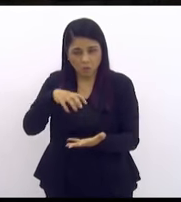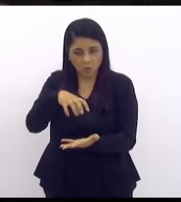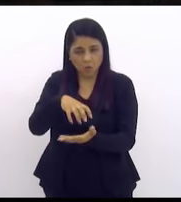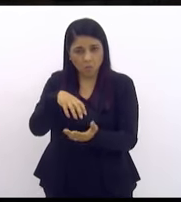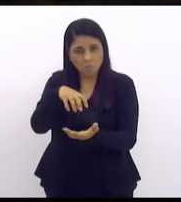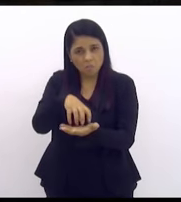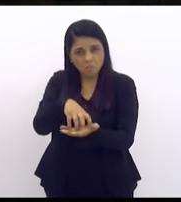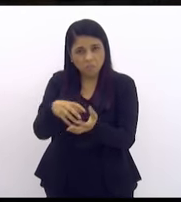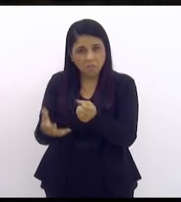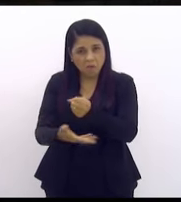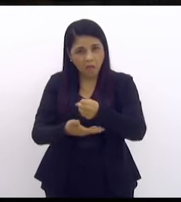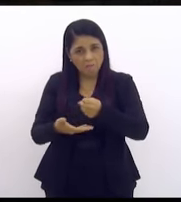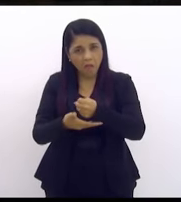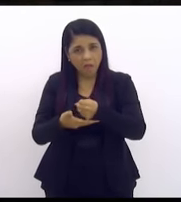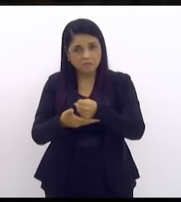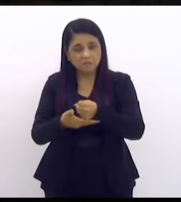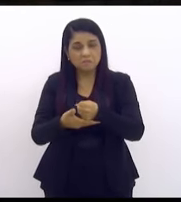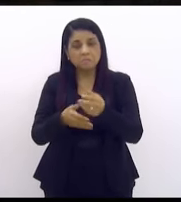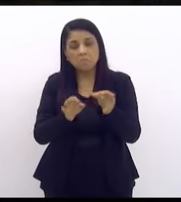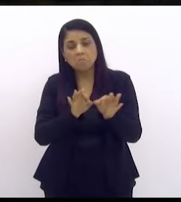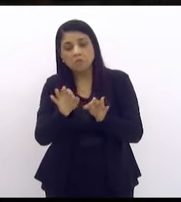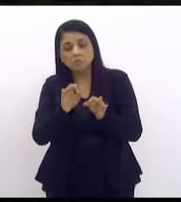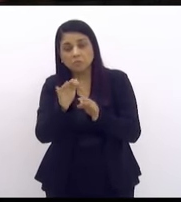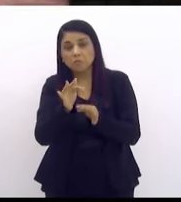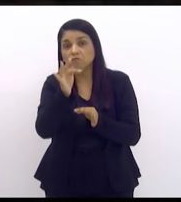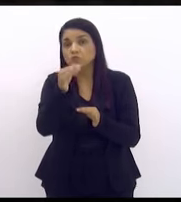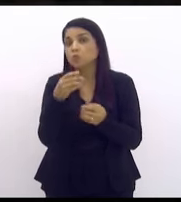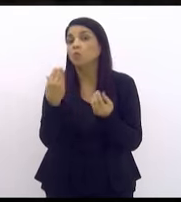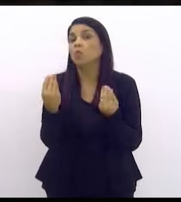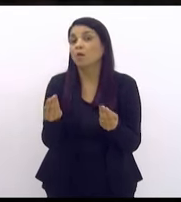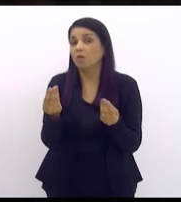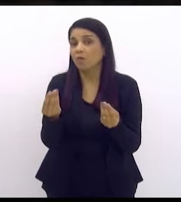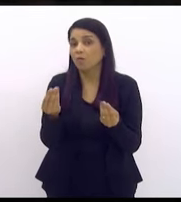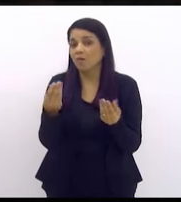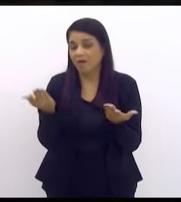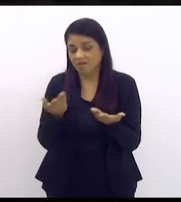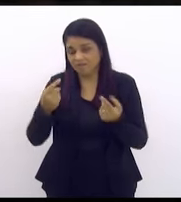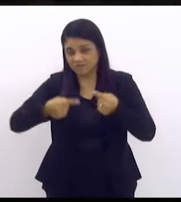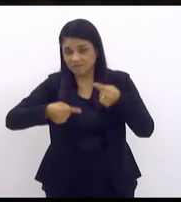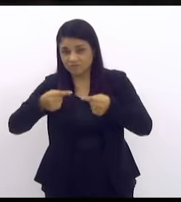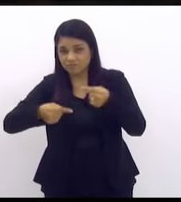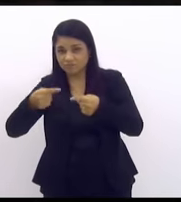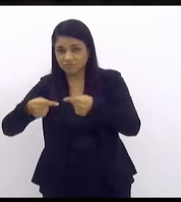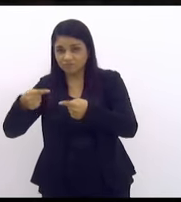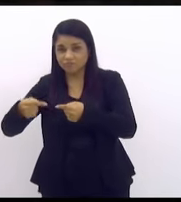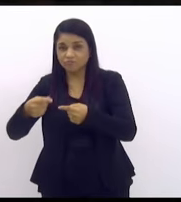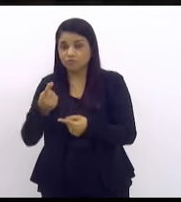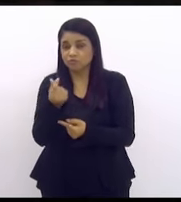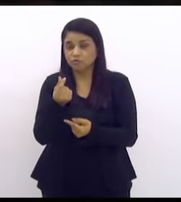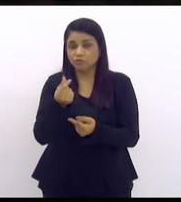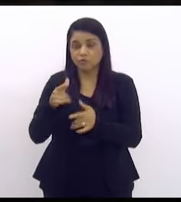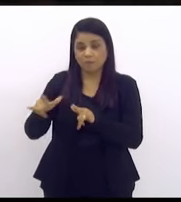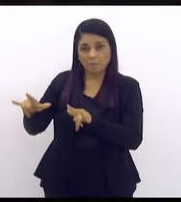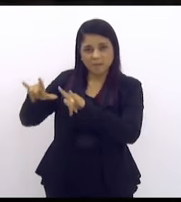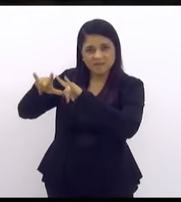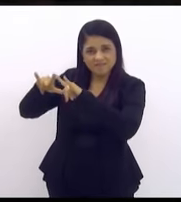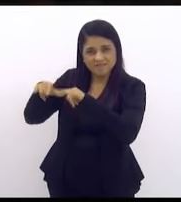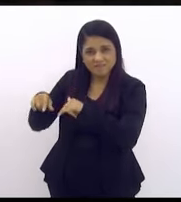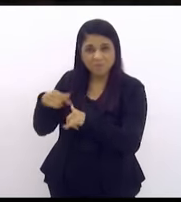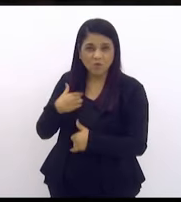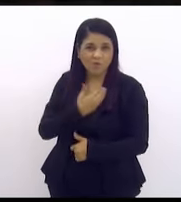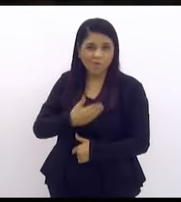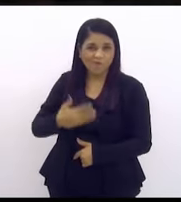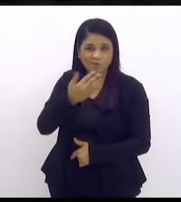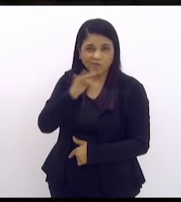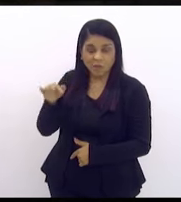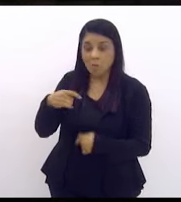Qual é o planejamento a longo prazo? Só agora a gente está discutindo correr atrás do dinheiro da milícia, porque o governo federal